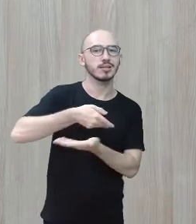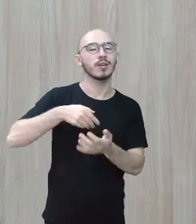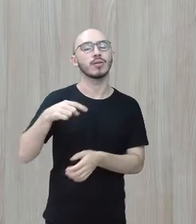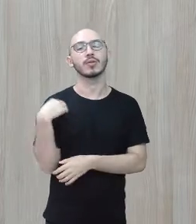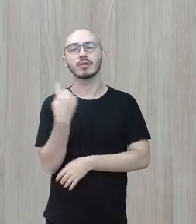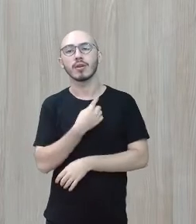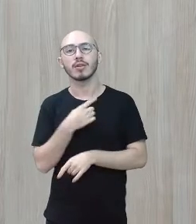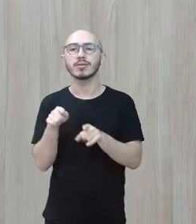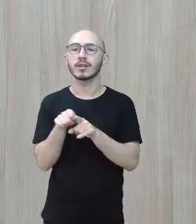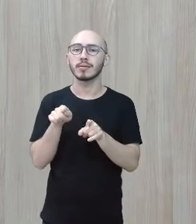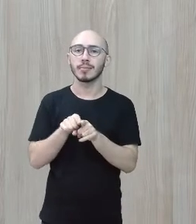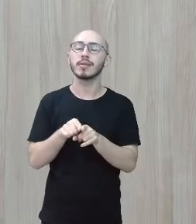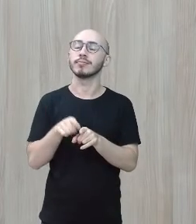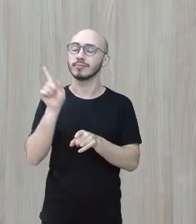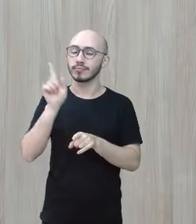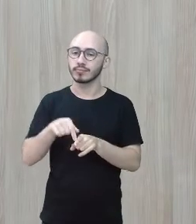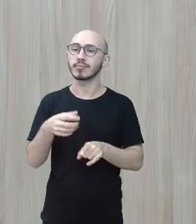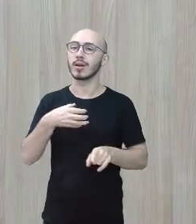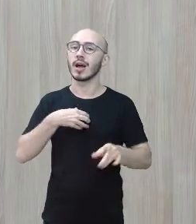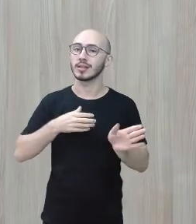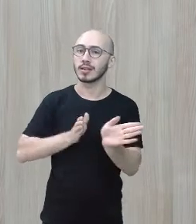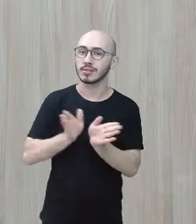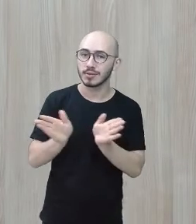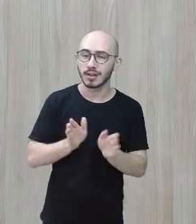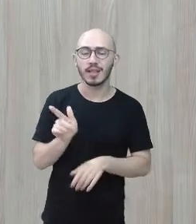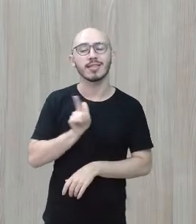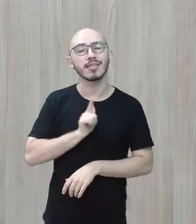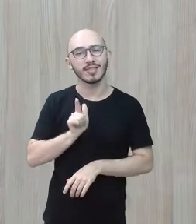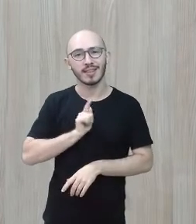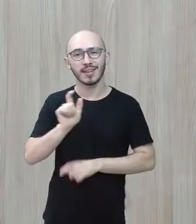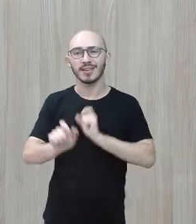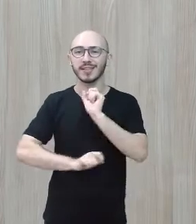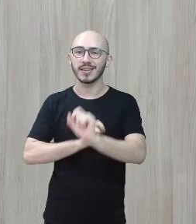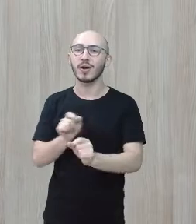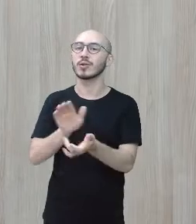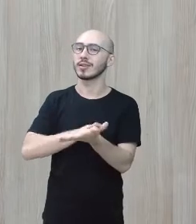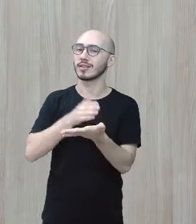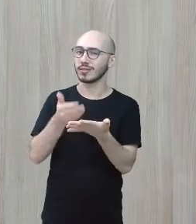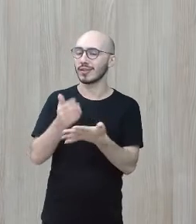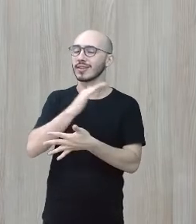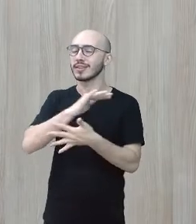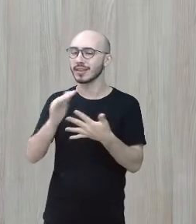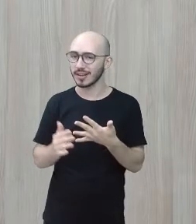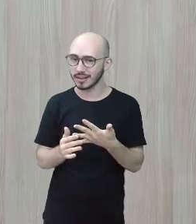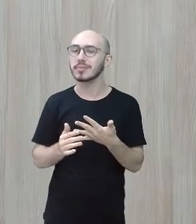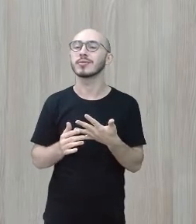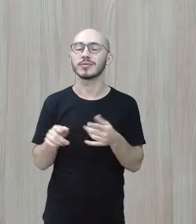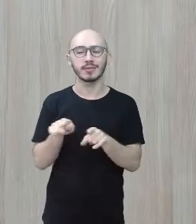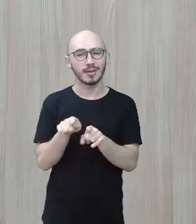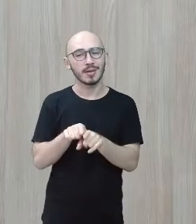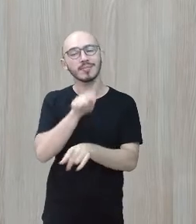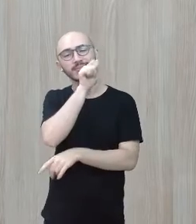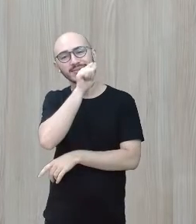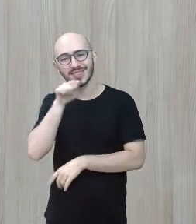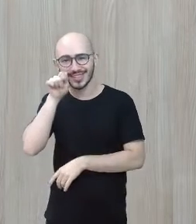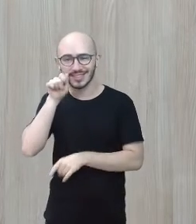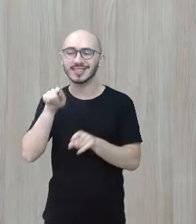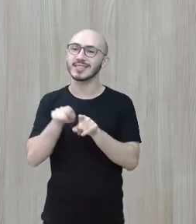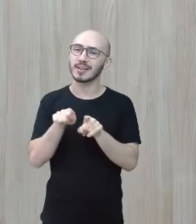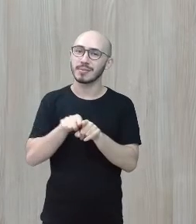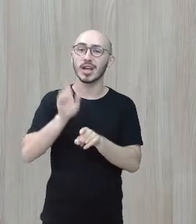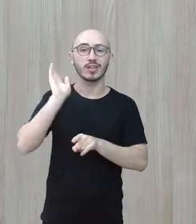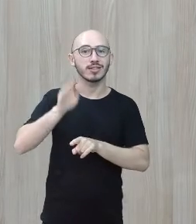muito preocupado com a acessibilidade. E aqui tem a tradutor, o intérprete de Libras aqui, o Anderson, que já